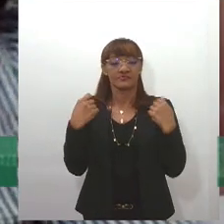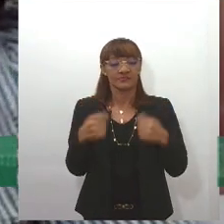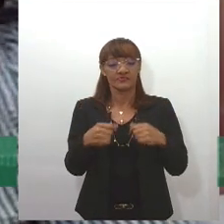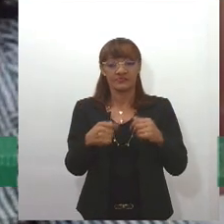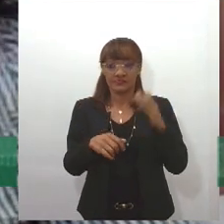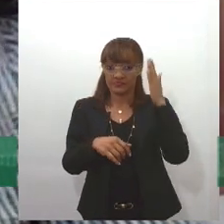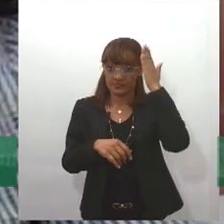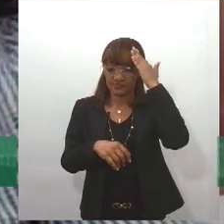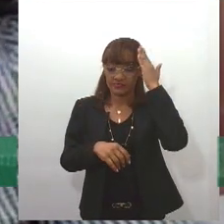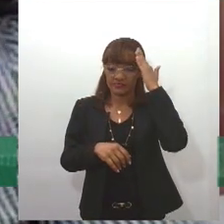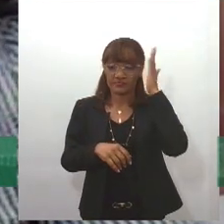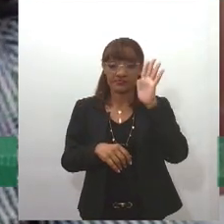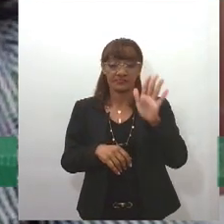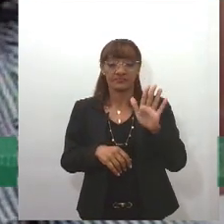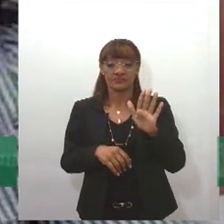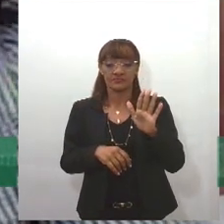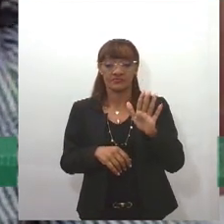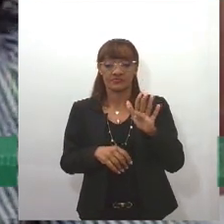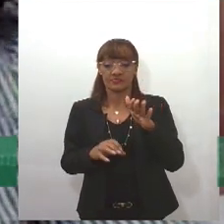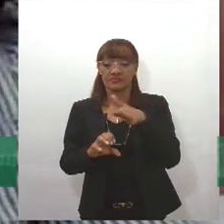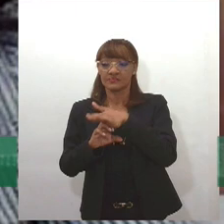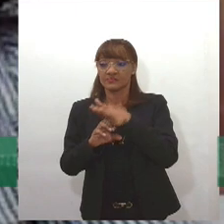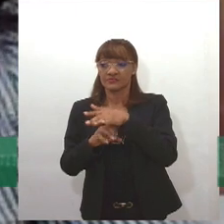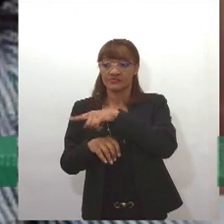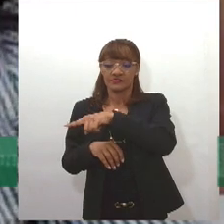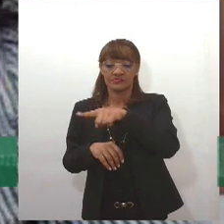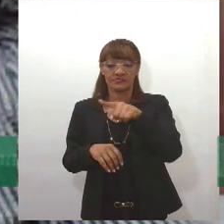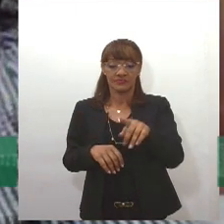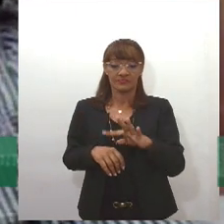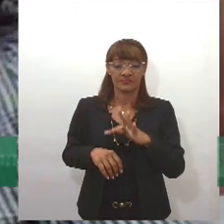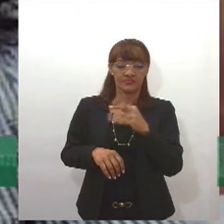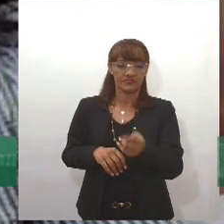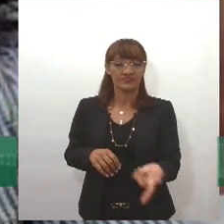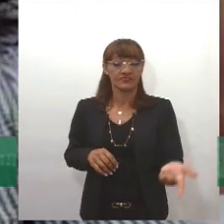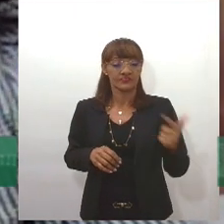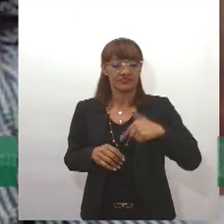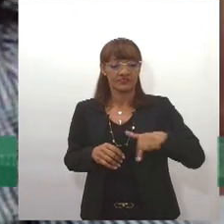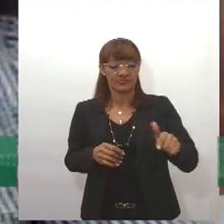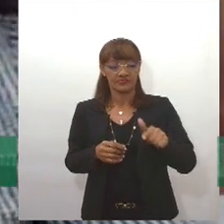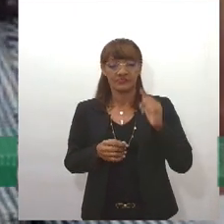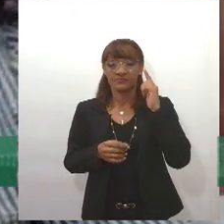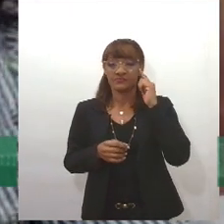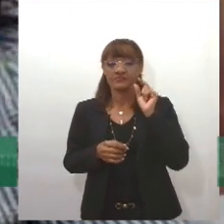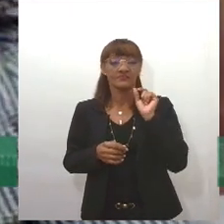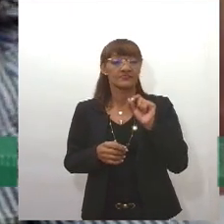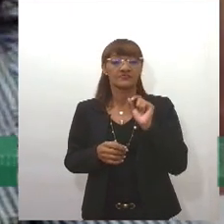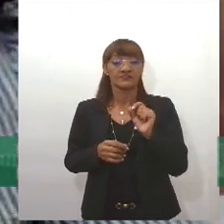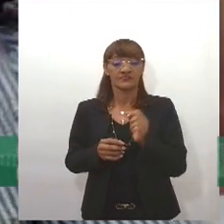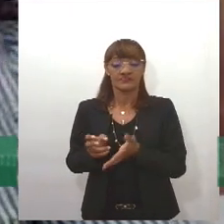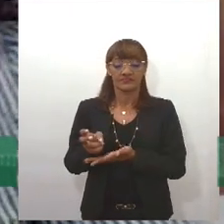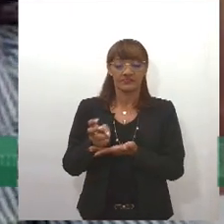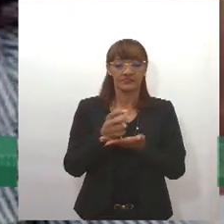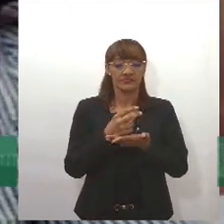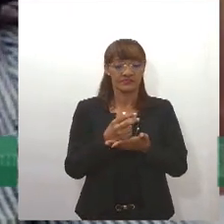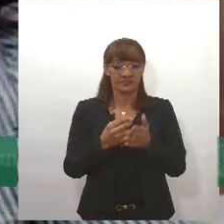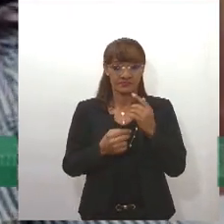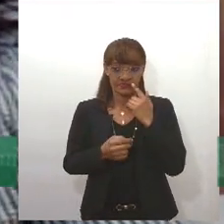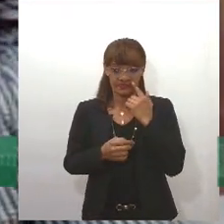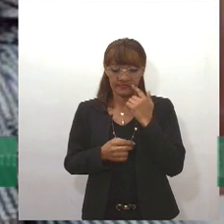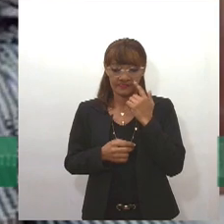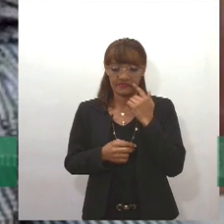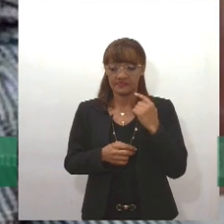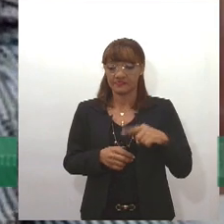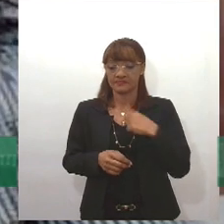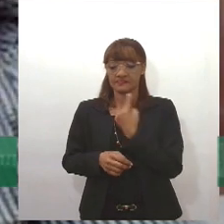do lado Empresarial Acho que todos precisam repensar mais o que que é a carga tributária nós temos assim por muita às vezes